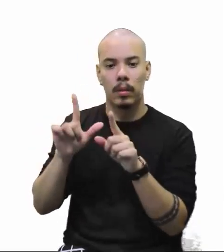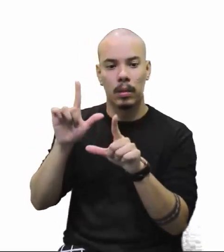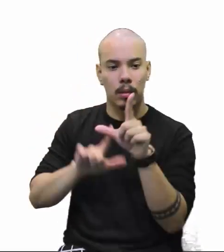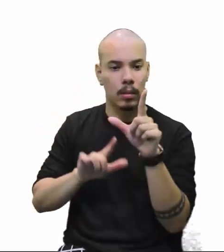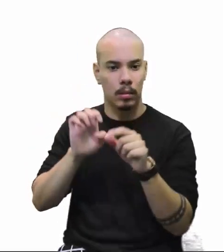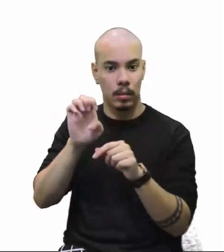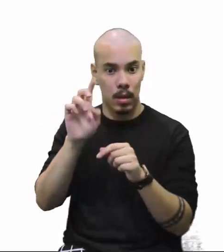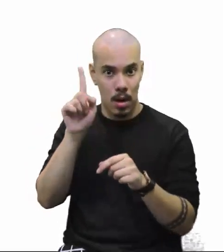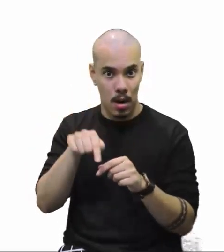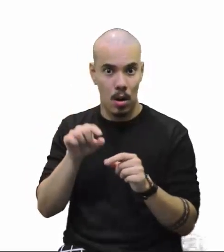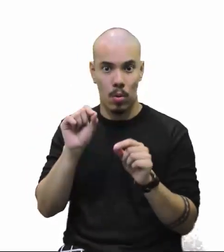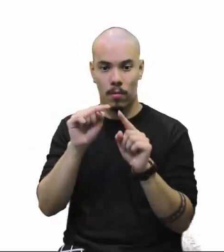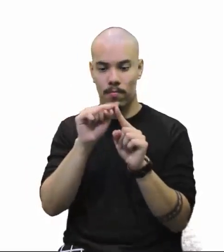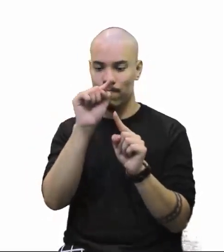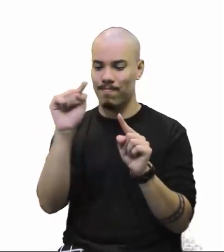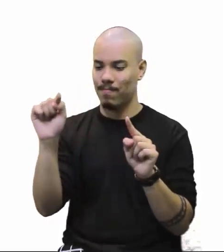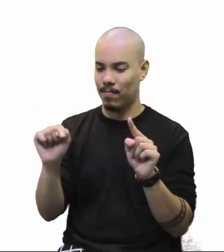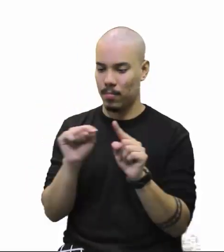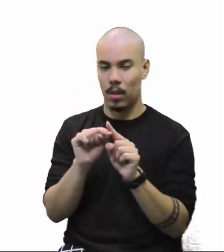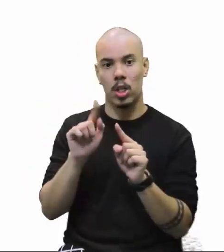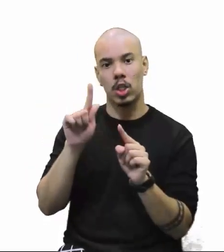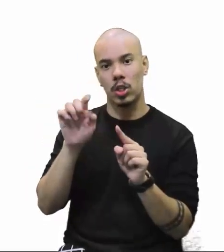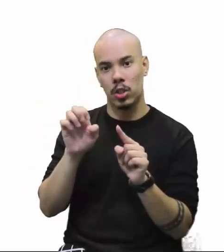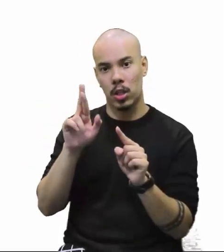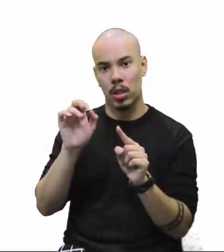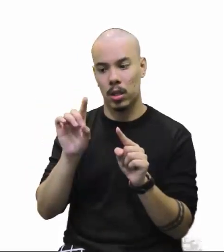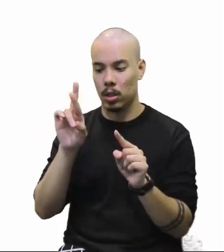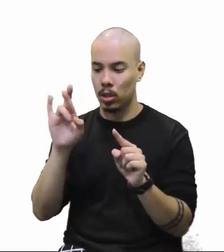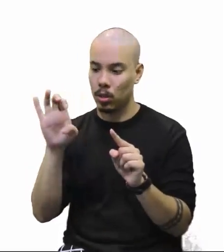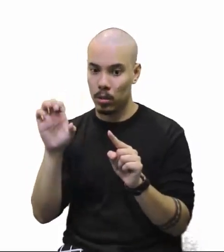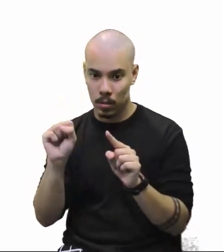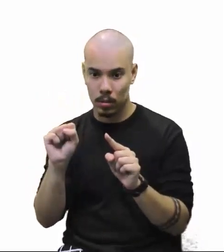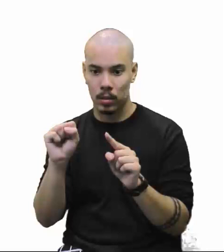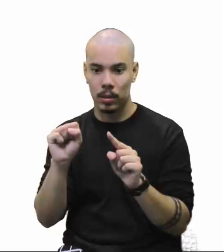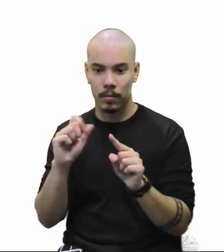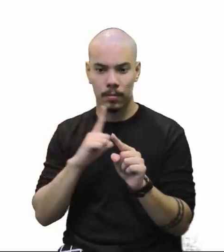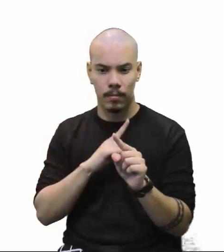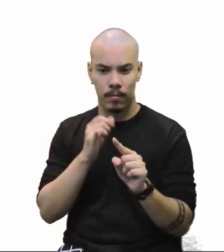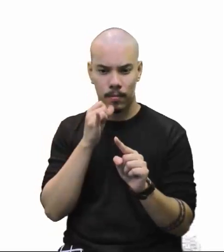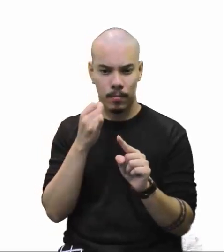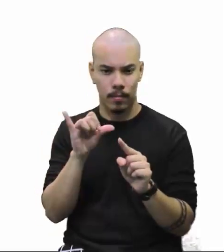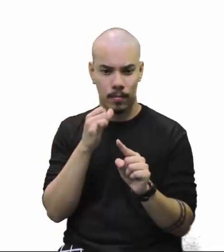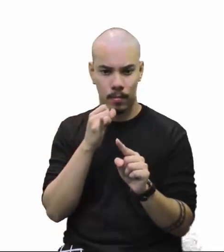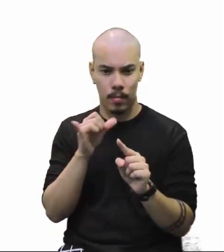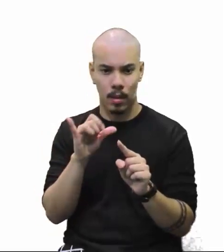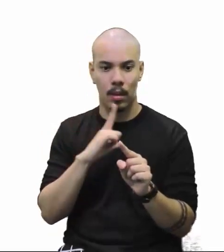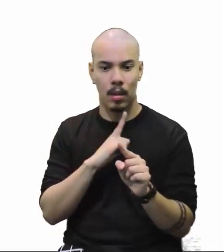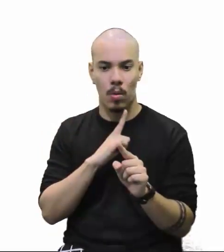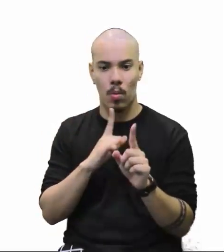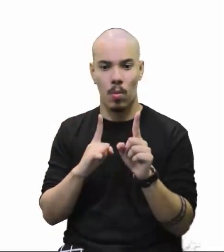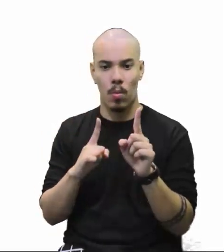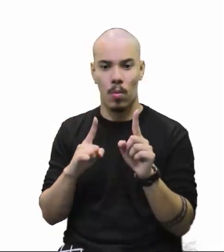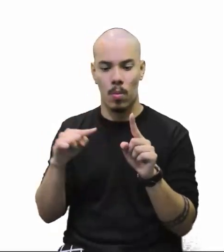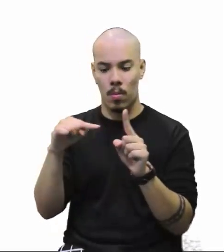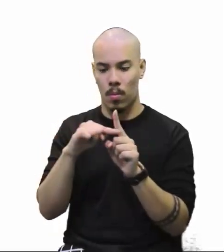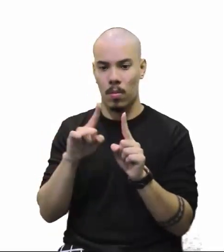um gerador, é menos para mais. Isso. Aí tem uma seta errada da corrente aí, né?